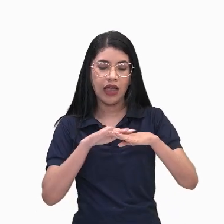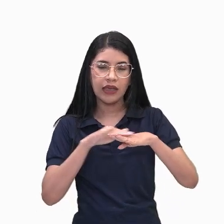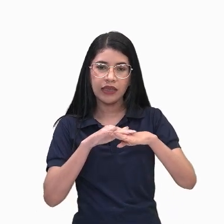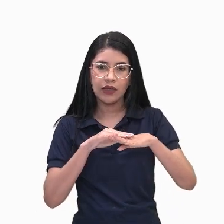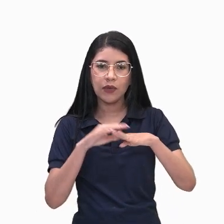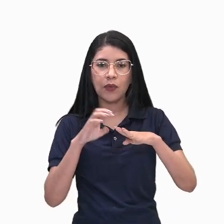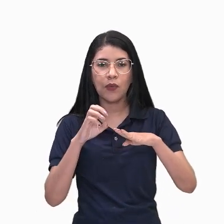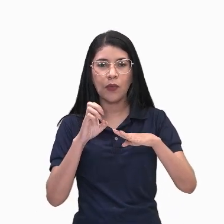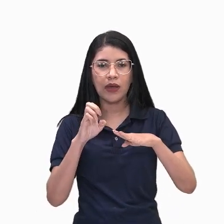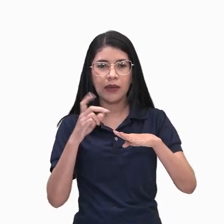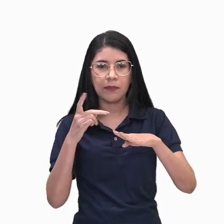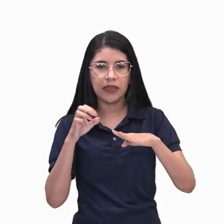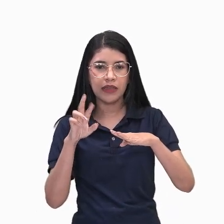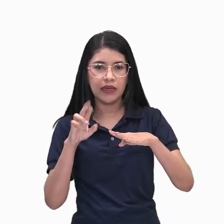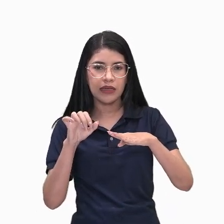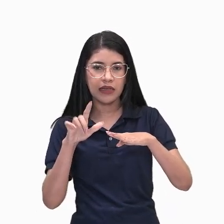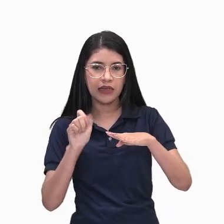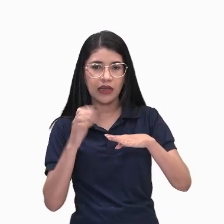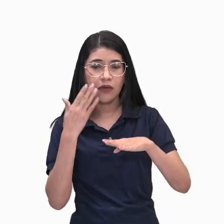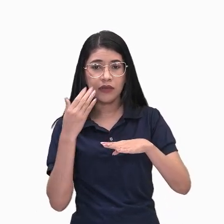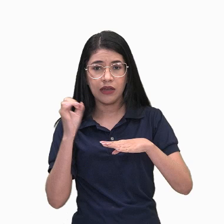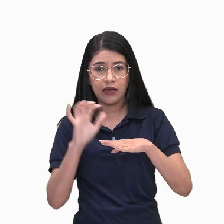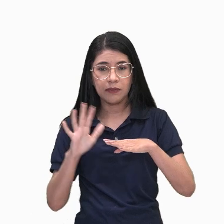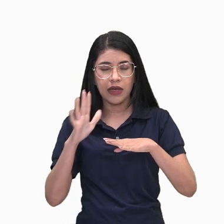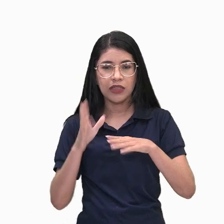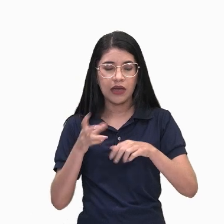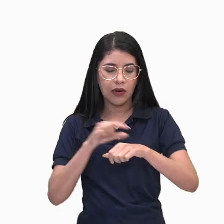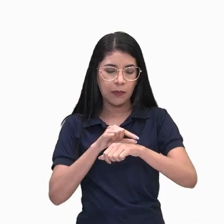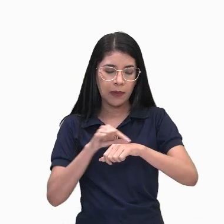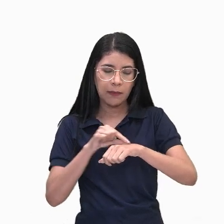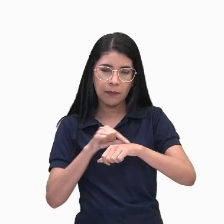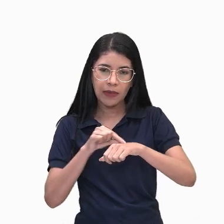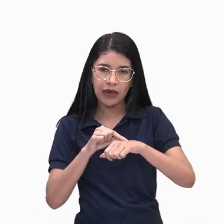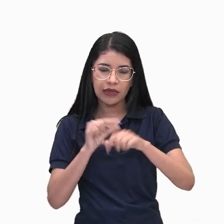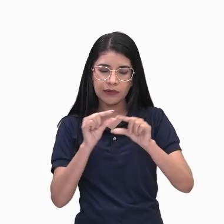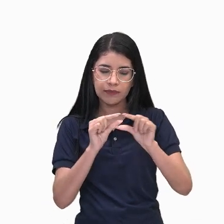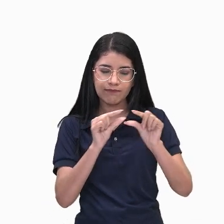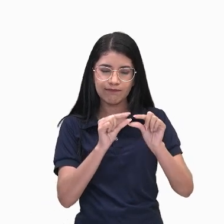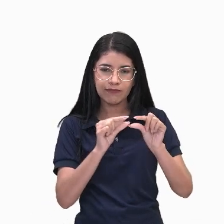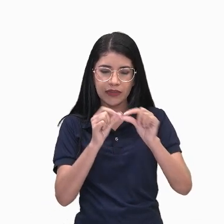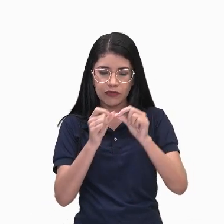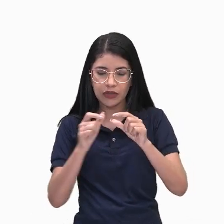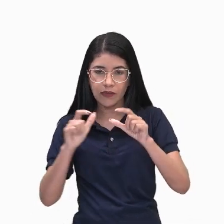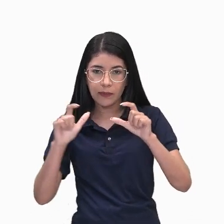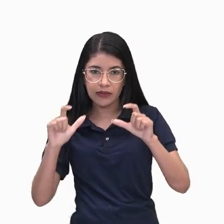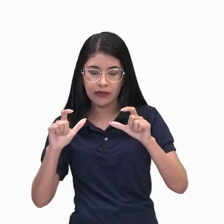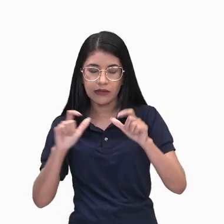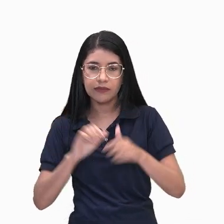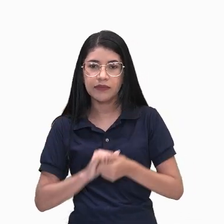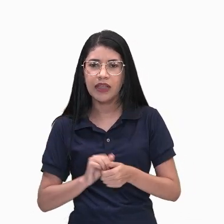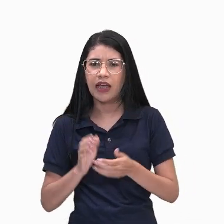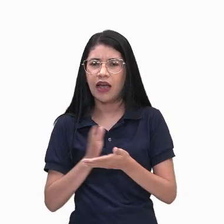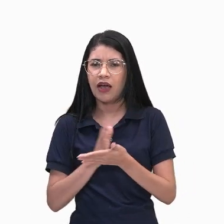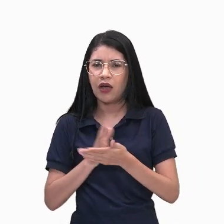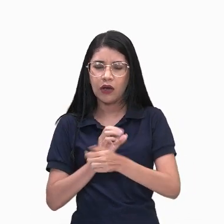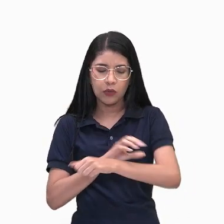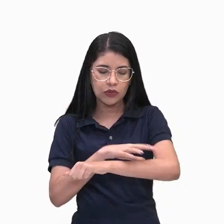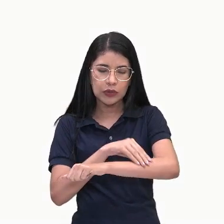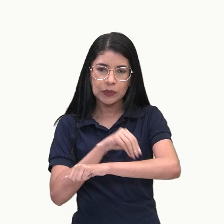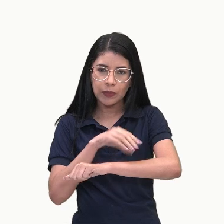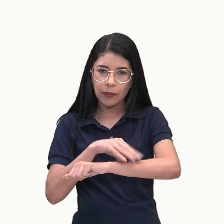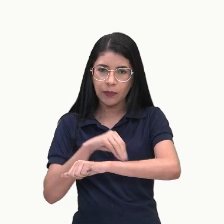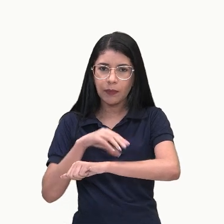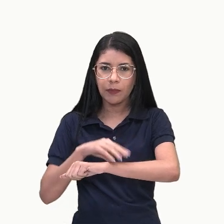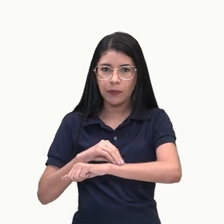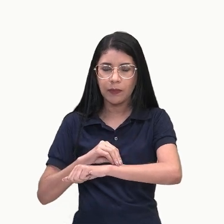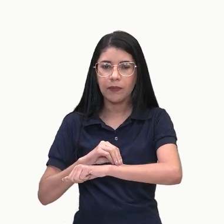está observando aí na nossa imagem um recorte aí da nossa pele. Tá? Você observa ali aquela parte que temos ali alguns pelos, né? Você pode visualizar aí,